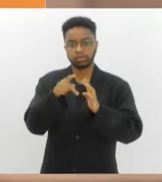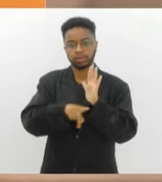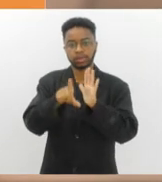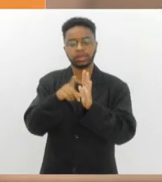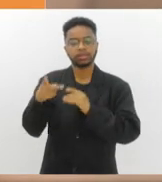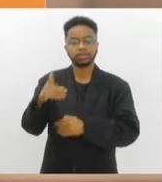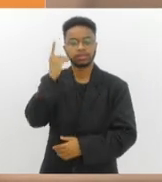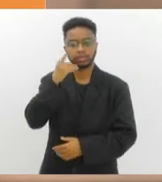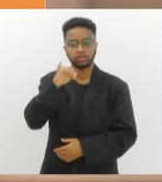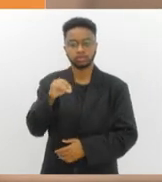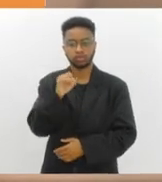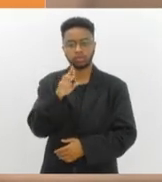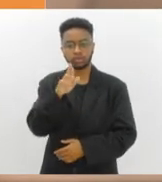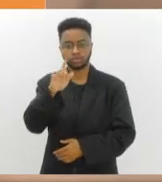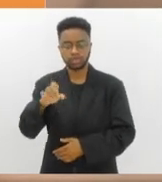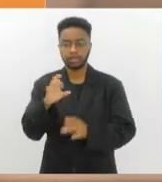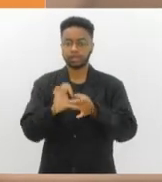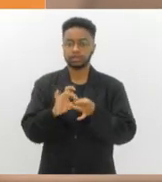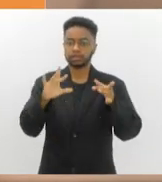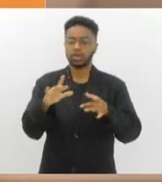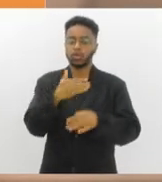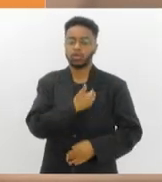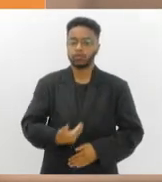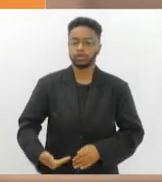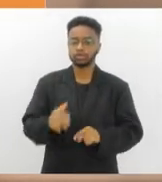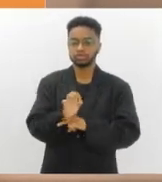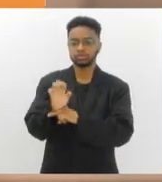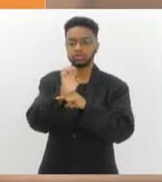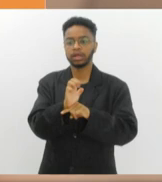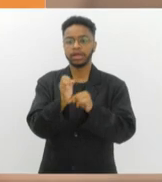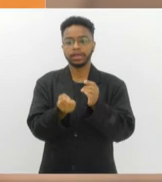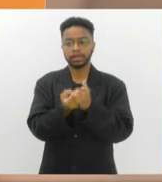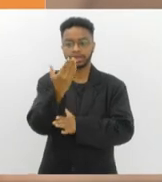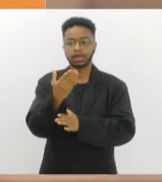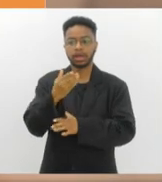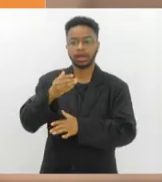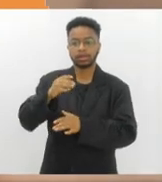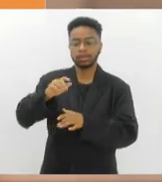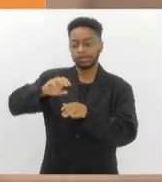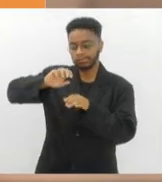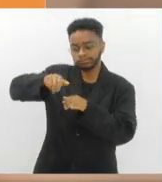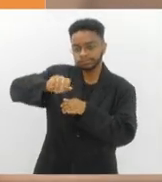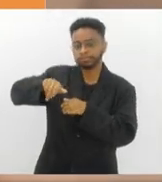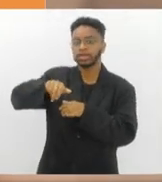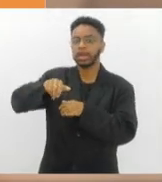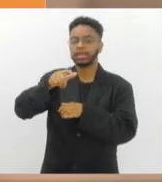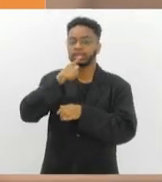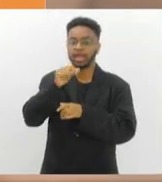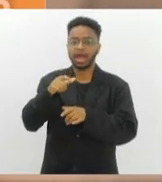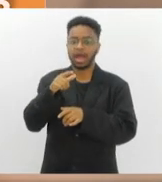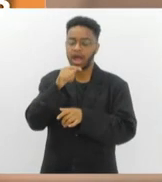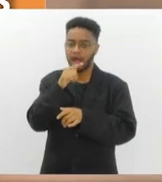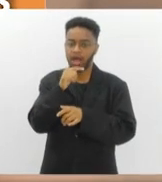Jorge Felipe Neto, que autoriza o governo do estado a instalar torneiras de água potável para os animais em espaços